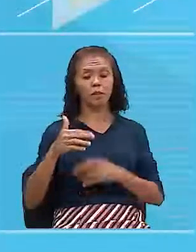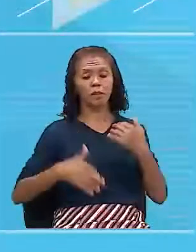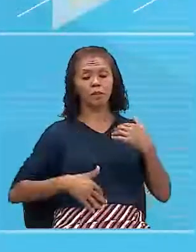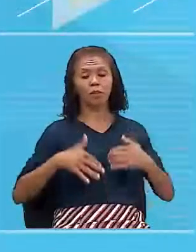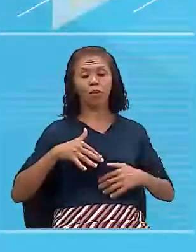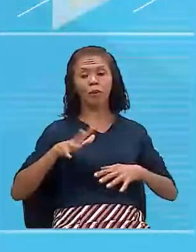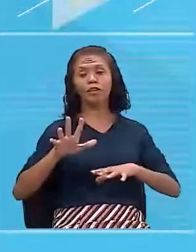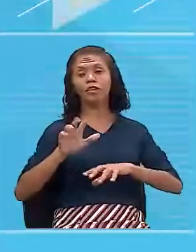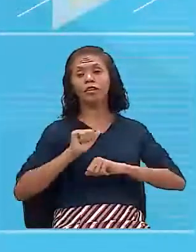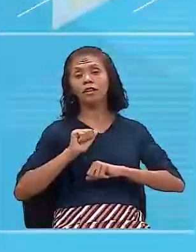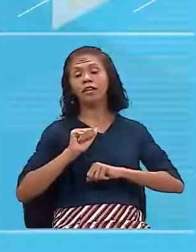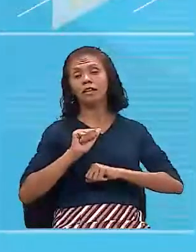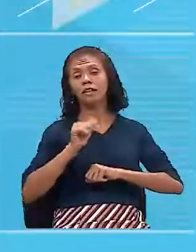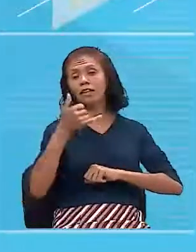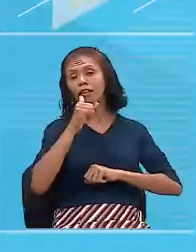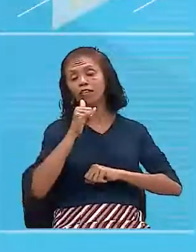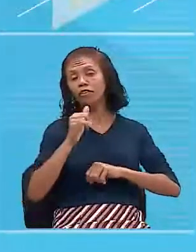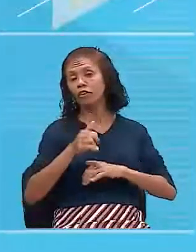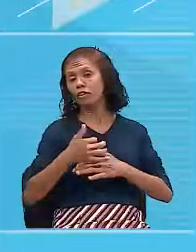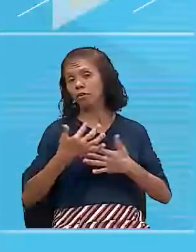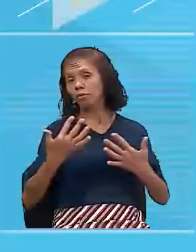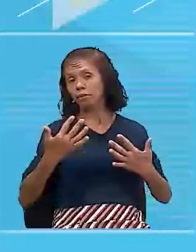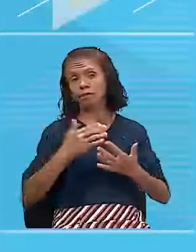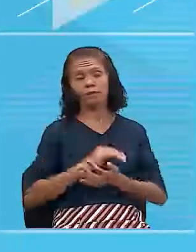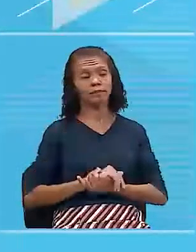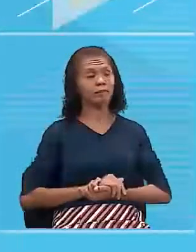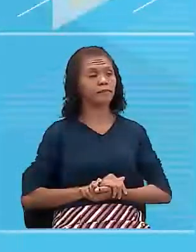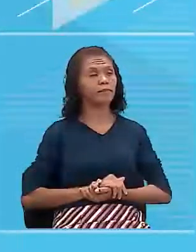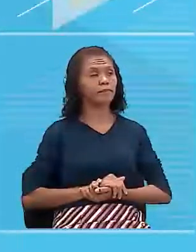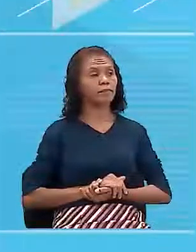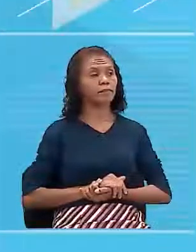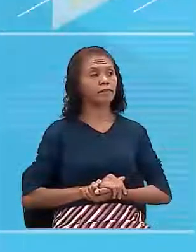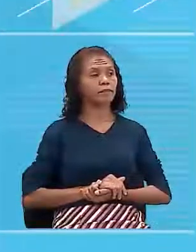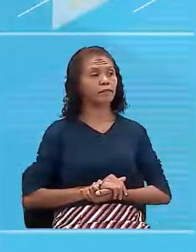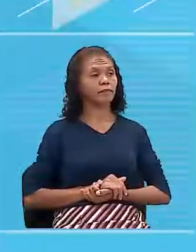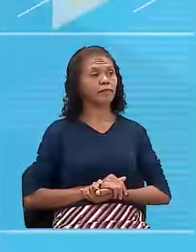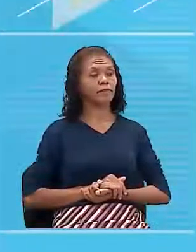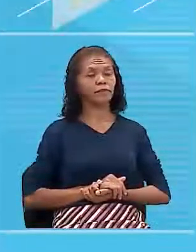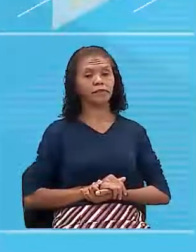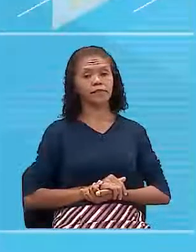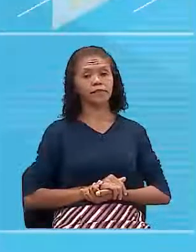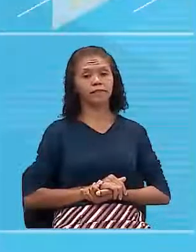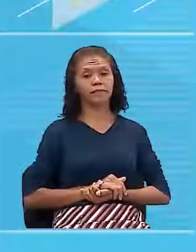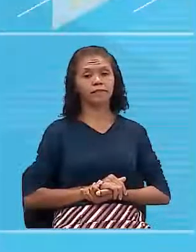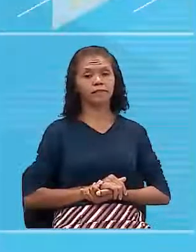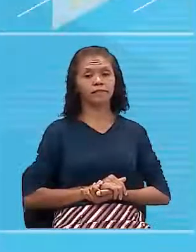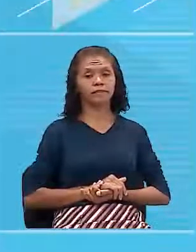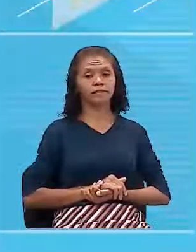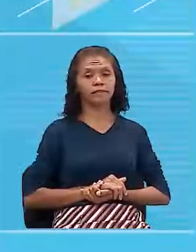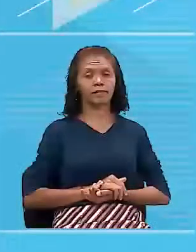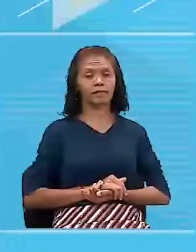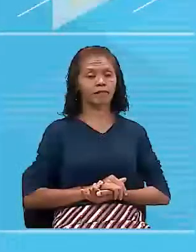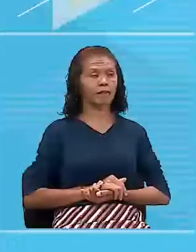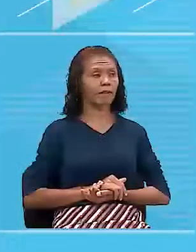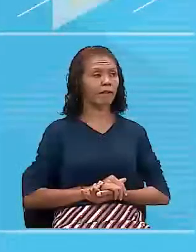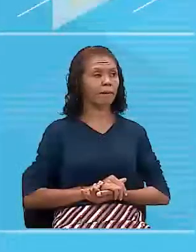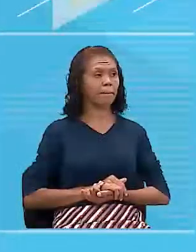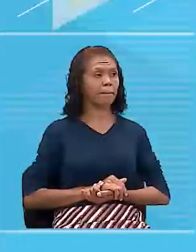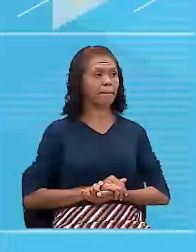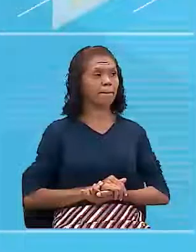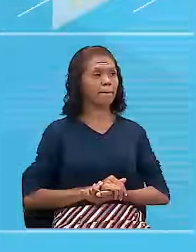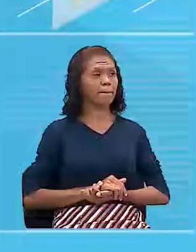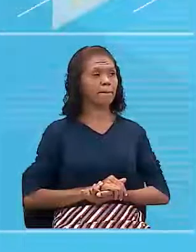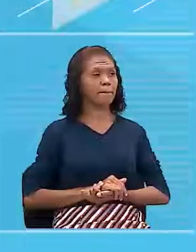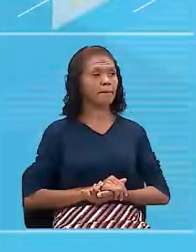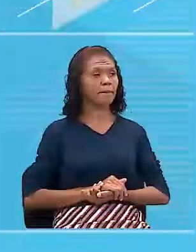e você vai calcular a massa de carboidrato presente na barra